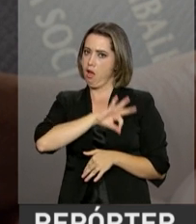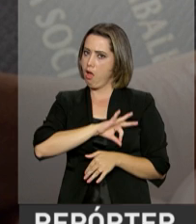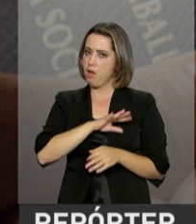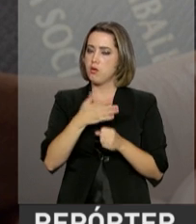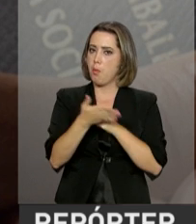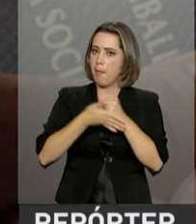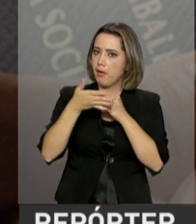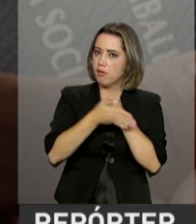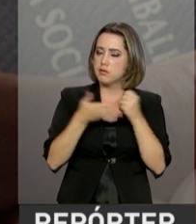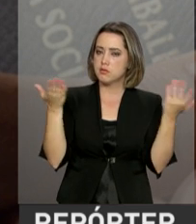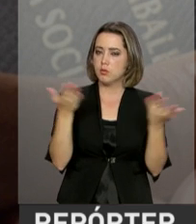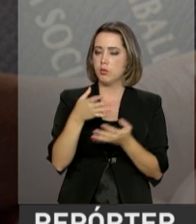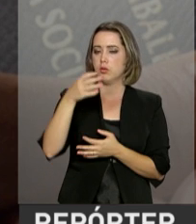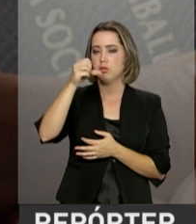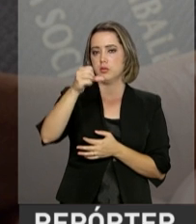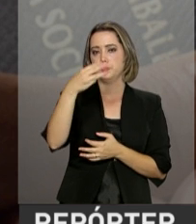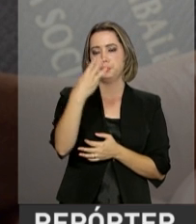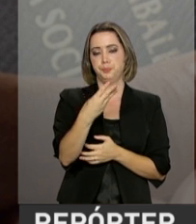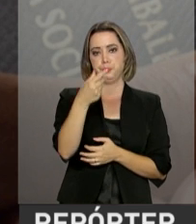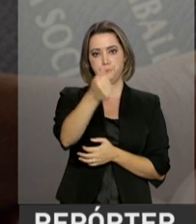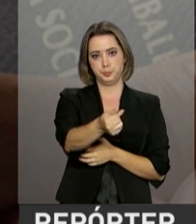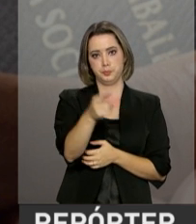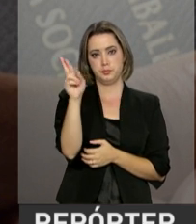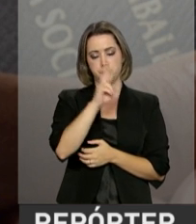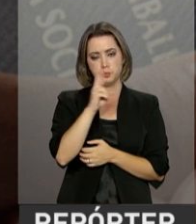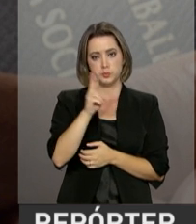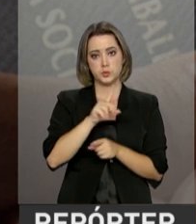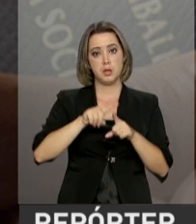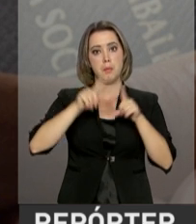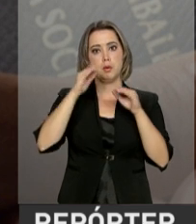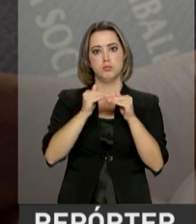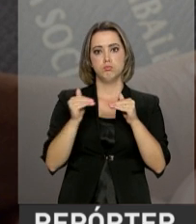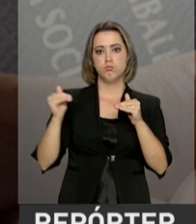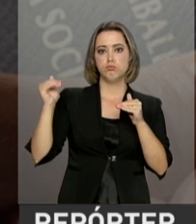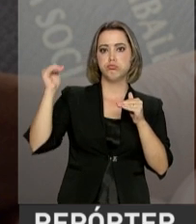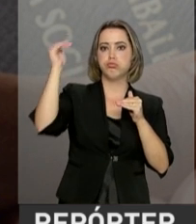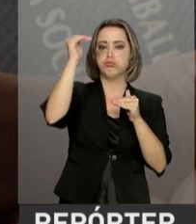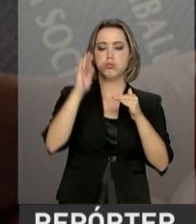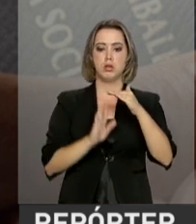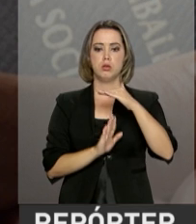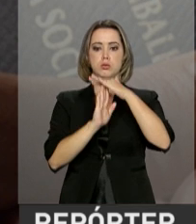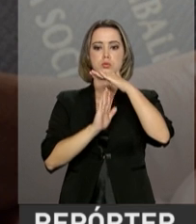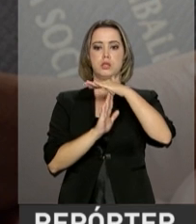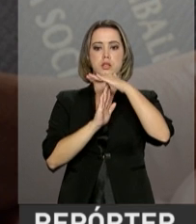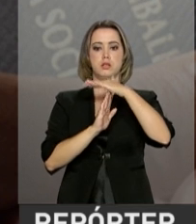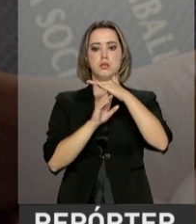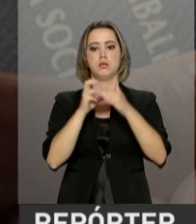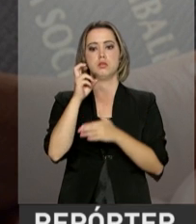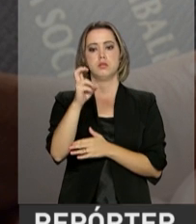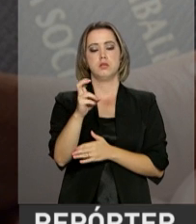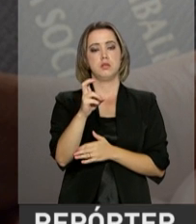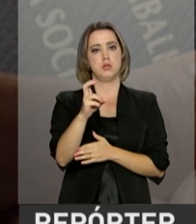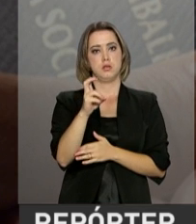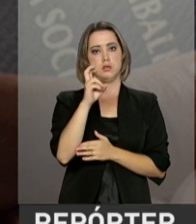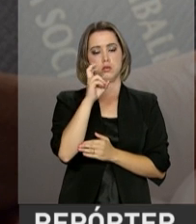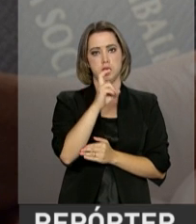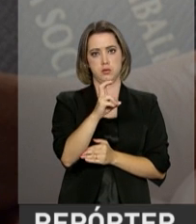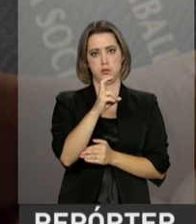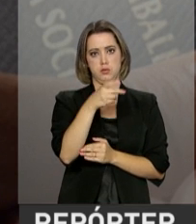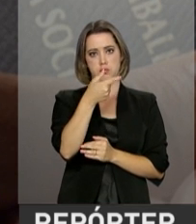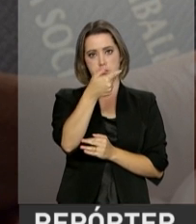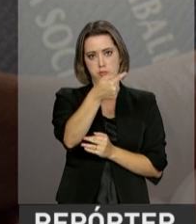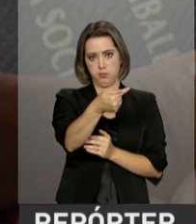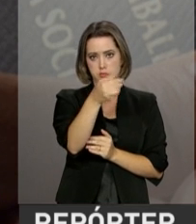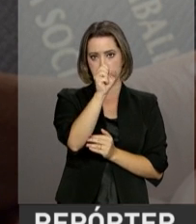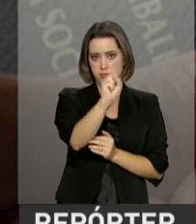que hoje está em R$ 937. Já o maior benefício será o limite do INSS, que hoje é de